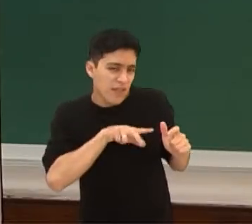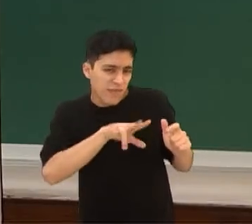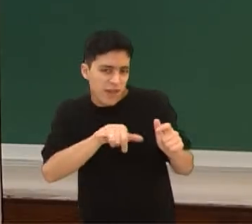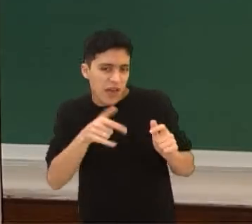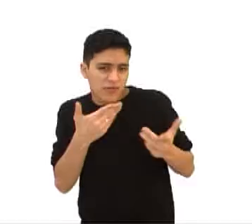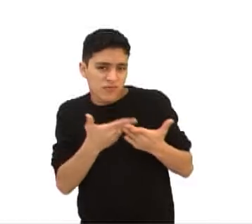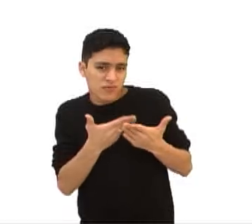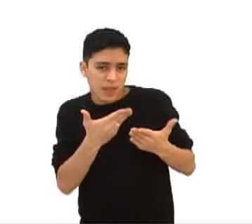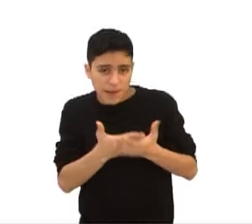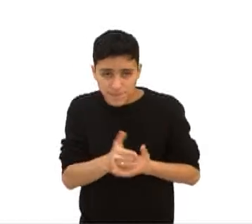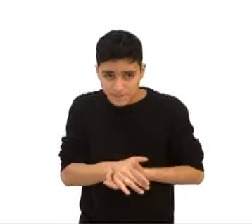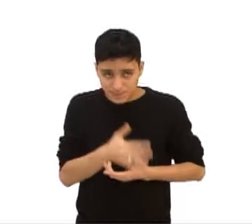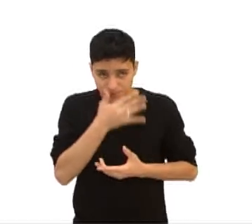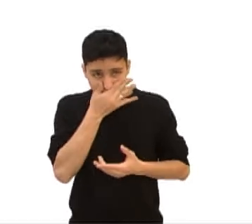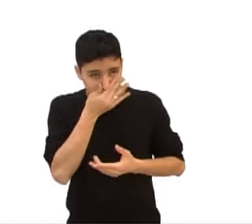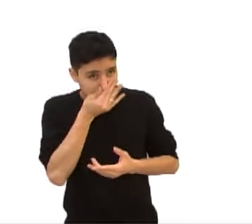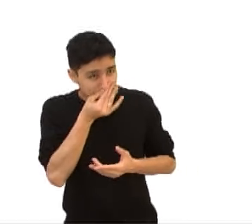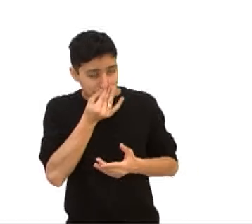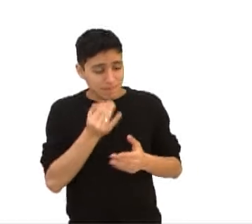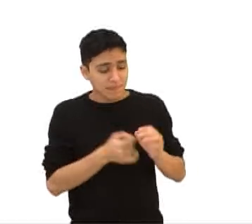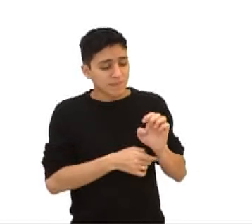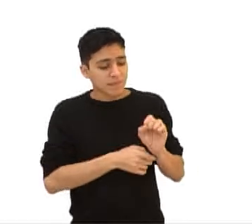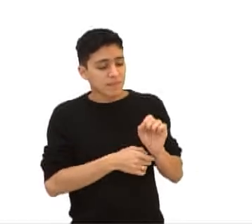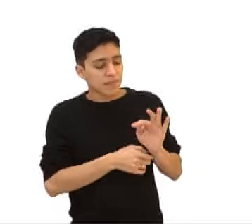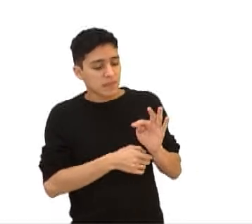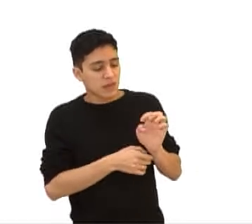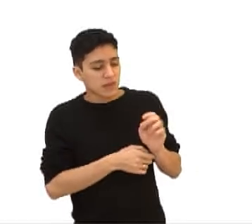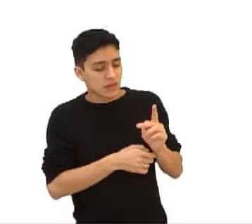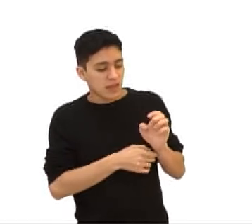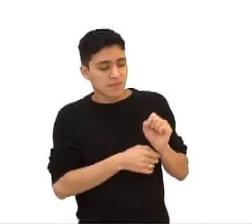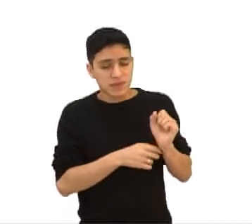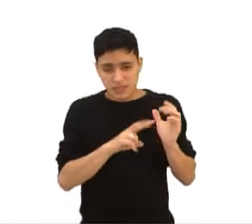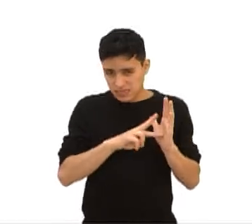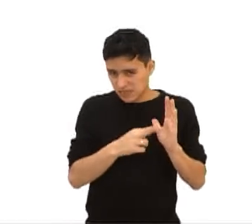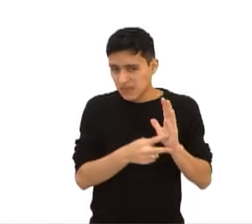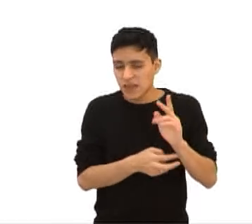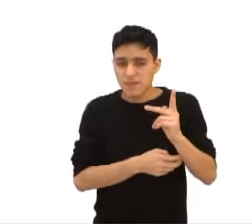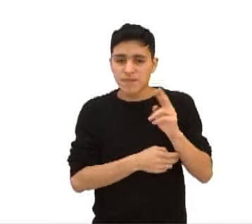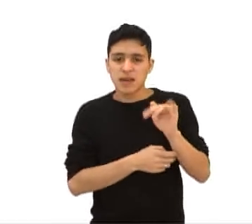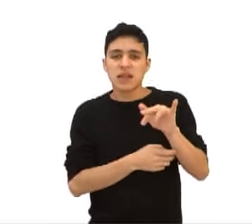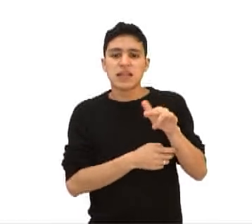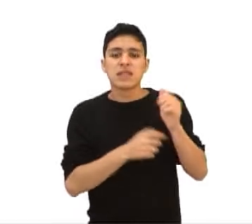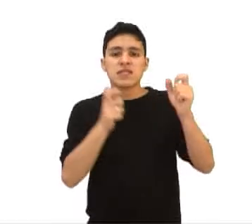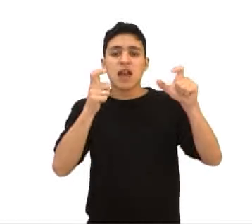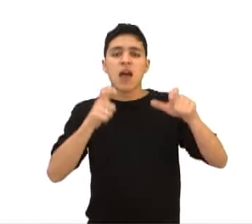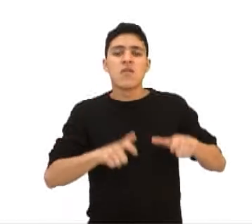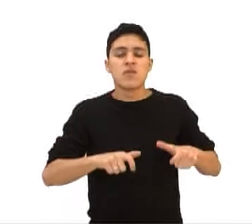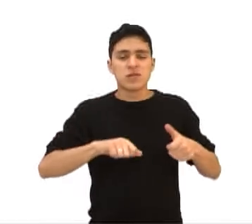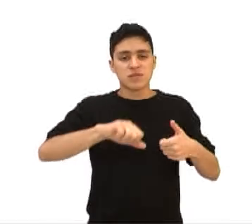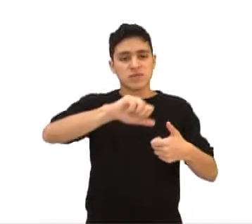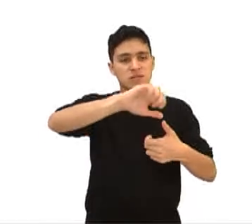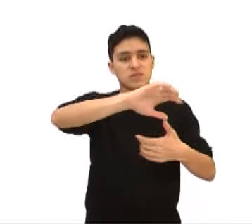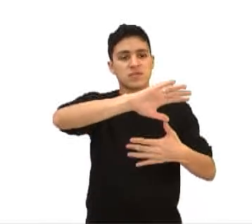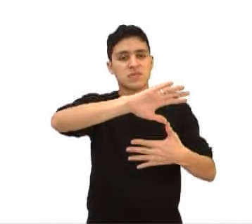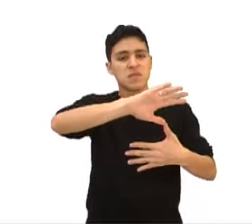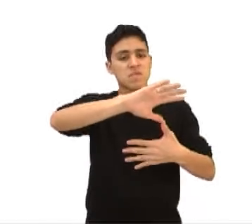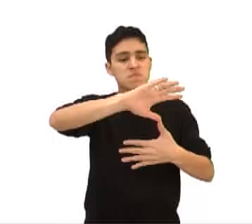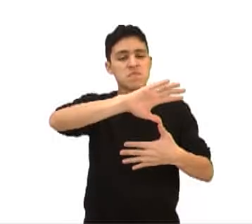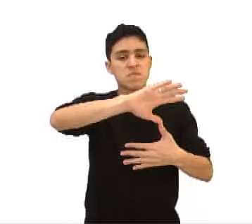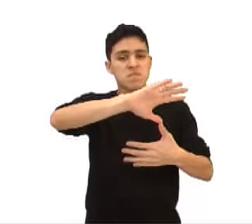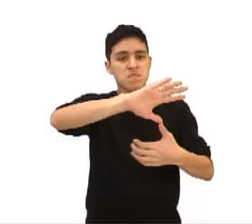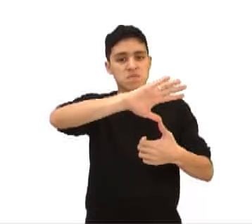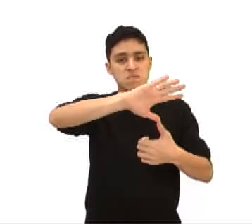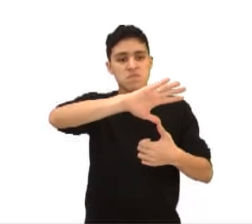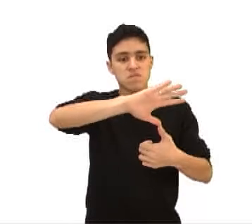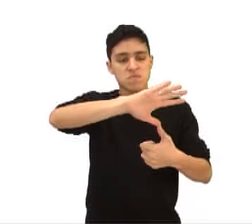lá na tela, ó. Estepes são chamados de pradarias na América do Norte, na região central dos Estados Unidos e do